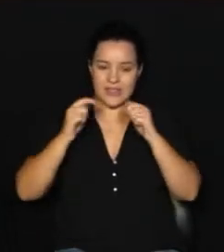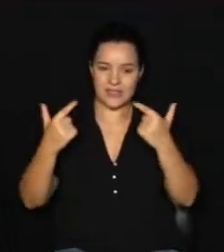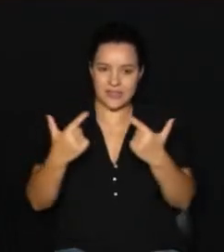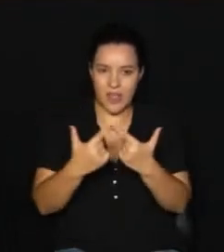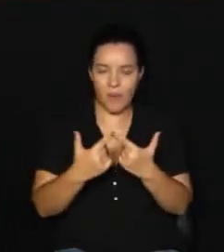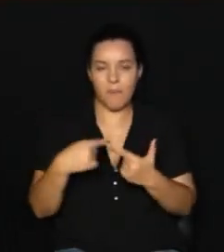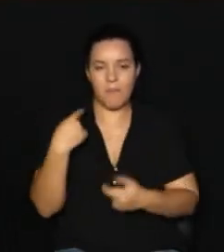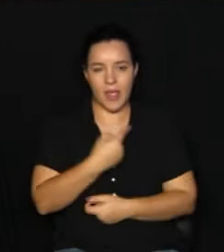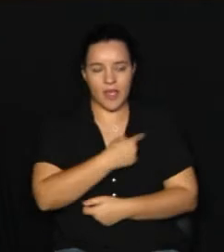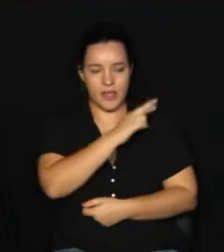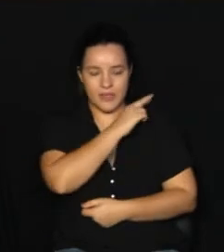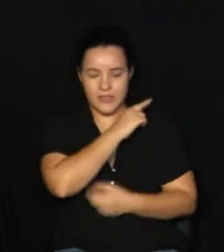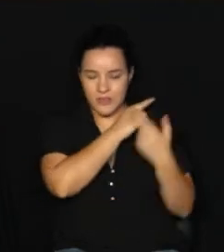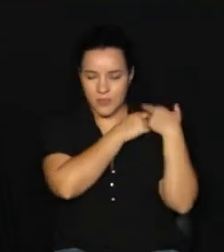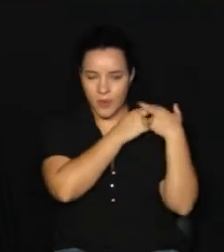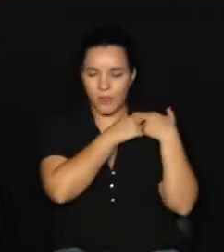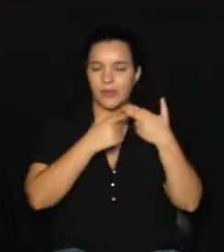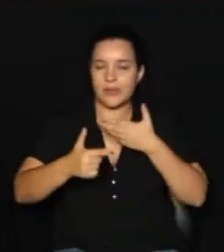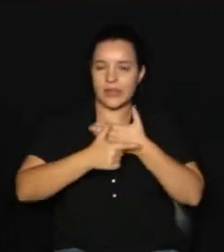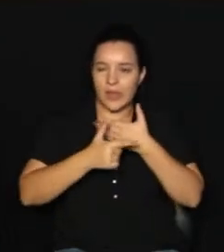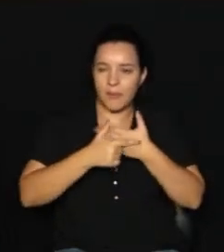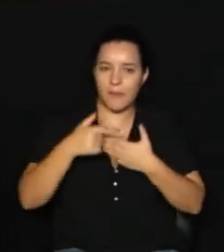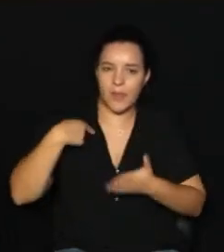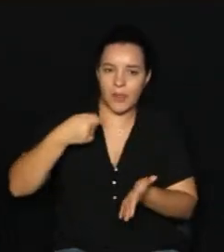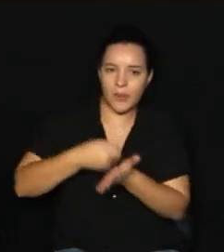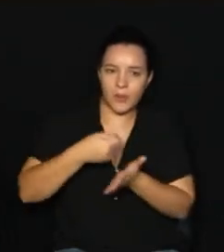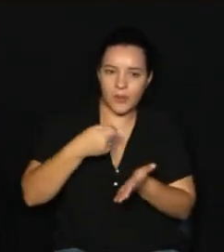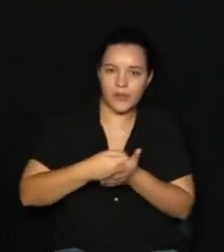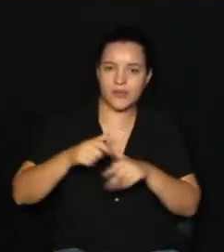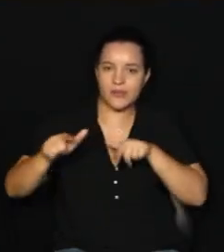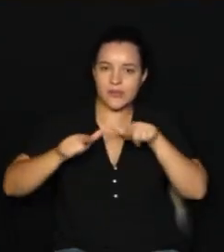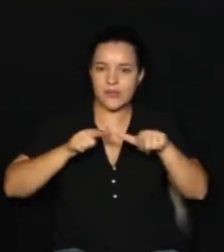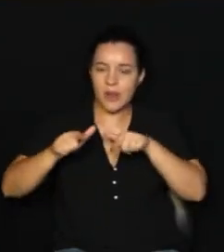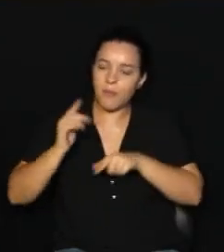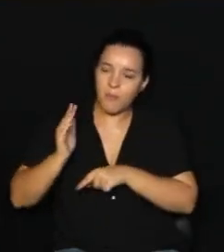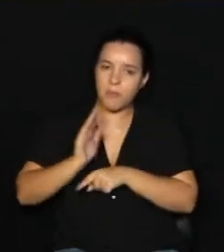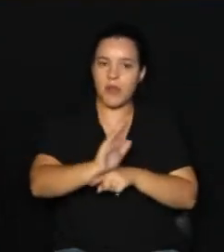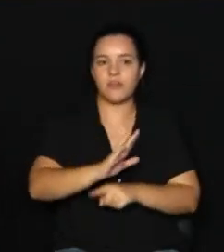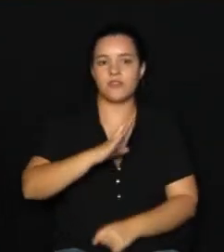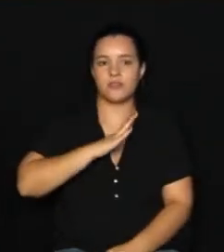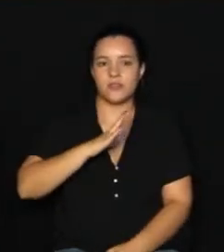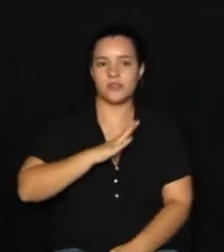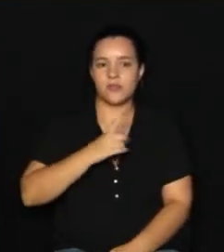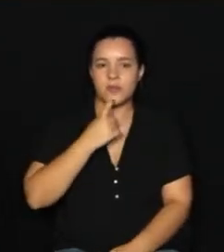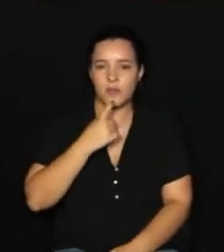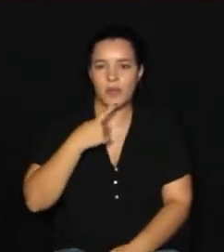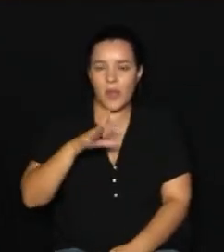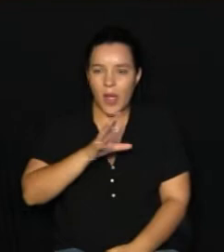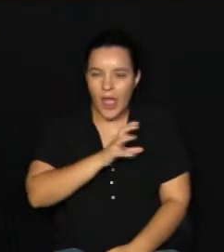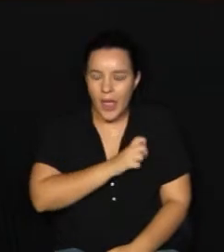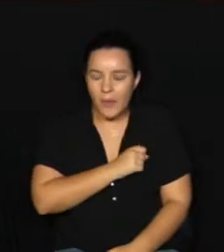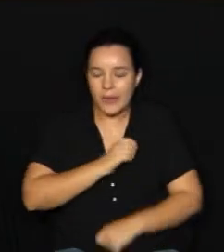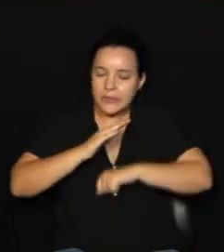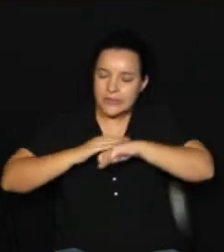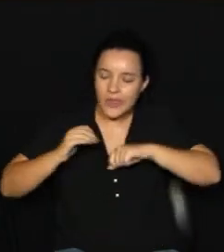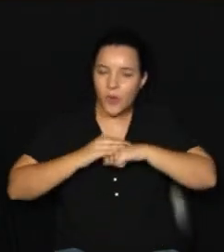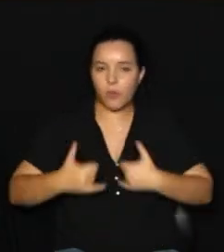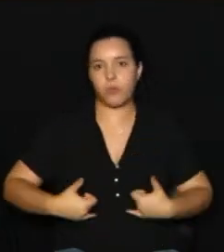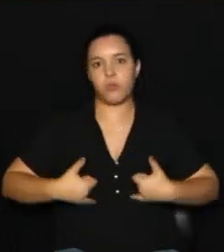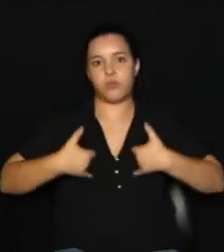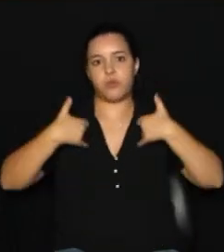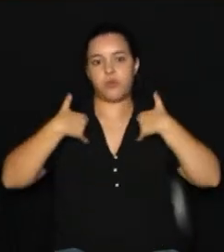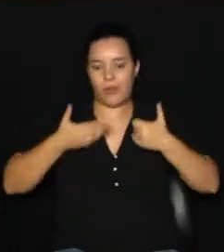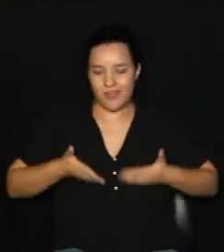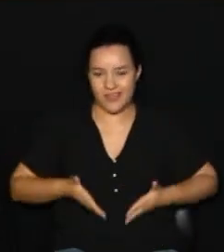nosso papel, cumprindo a nossa obrigação, trabalhando pela minha cidade de Campinas, a cidade que eu amo, que eu tenho orgulho de